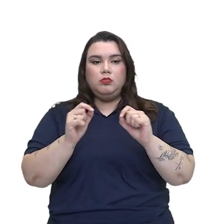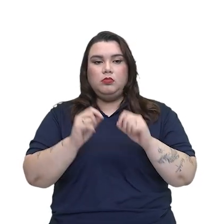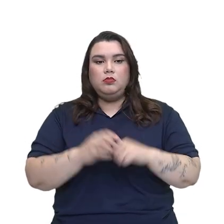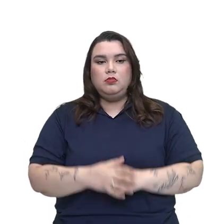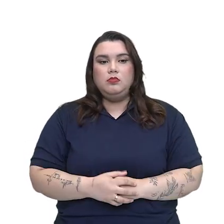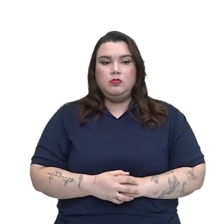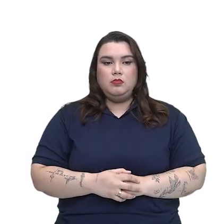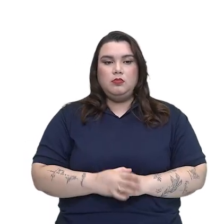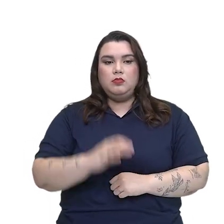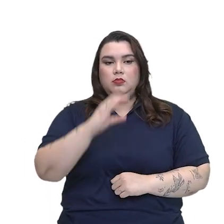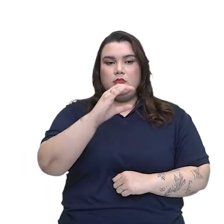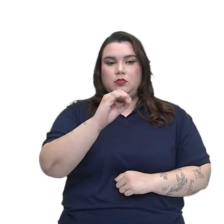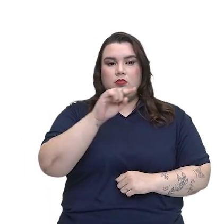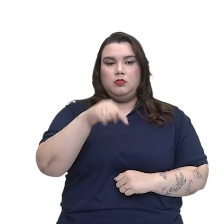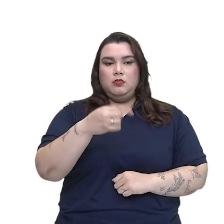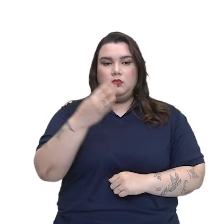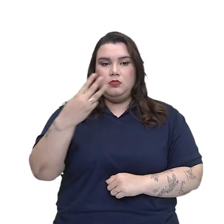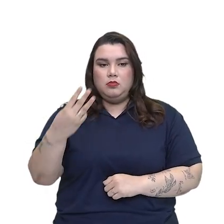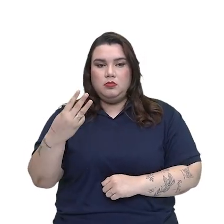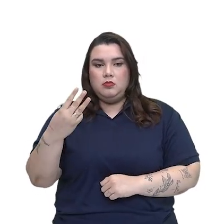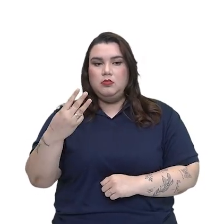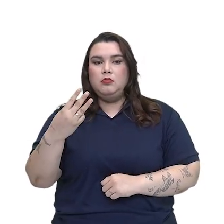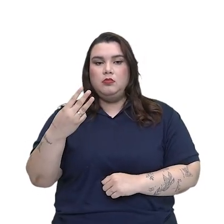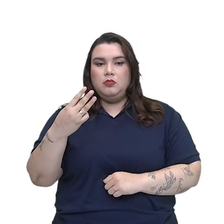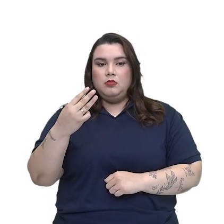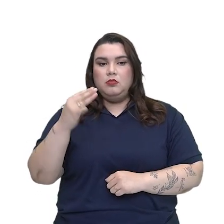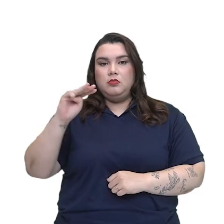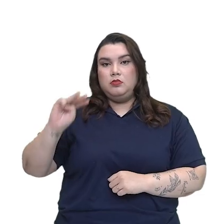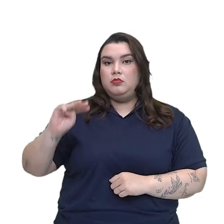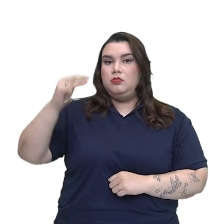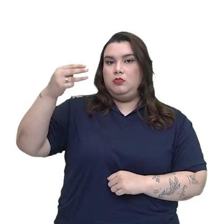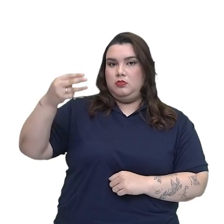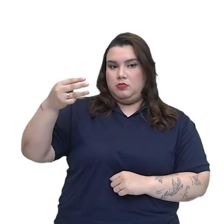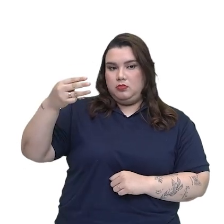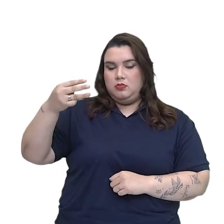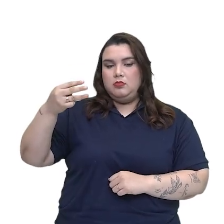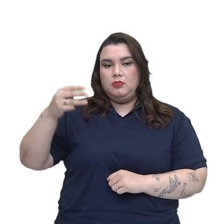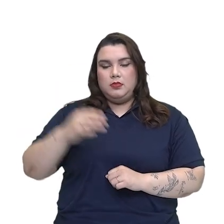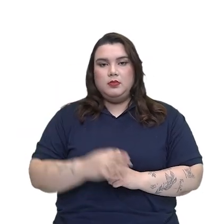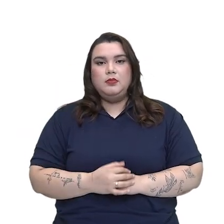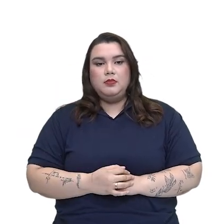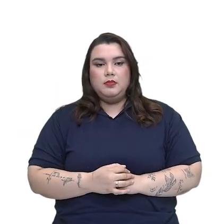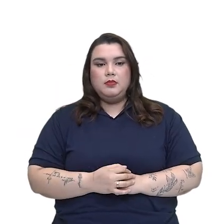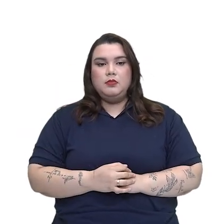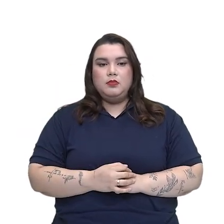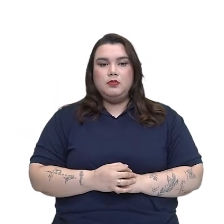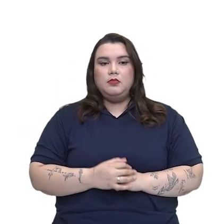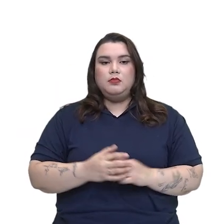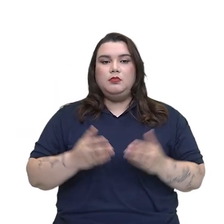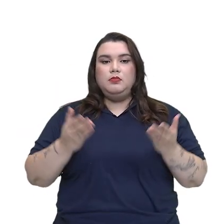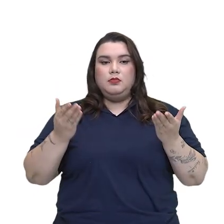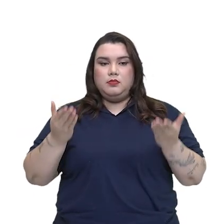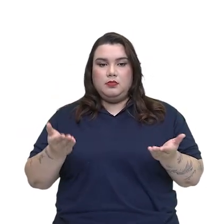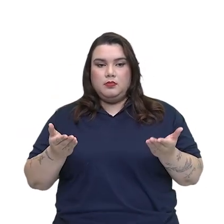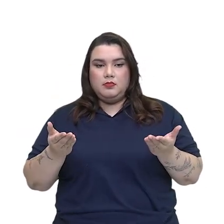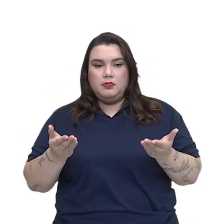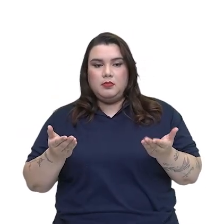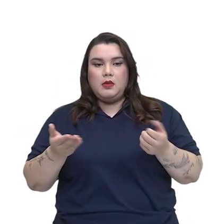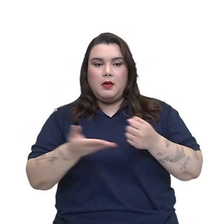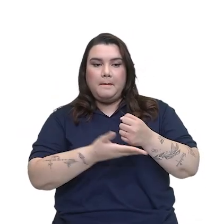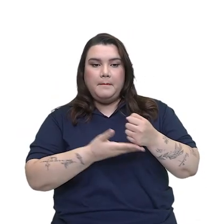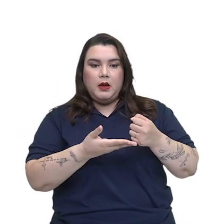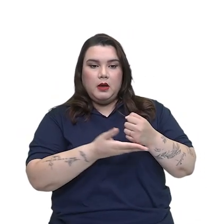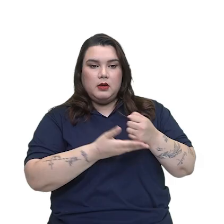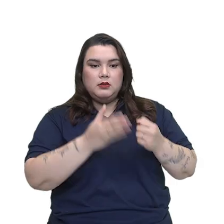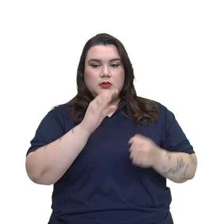seguinte situação, olha, 0,3 elevado à terceira. Novamente, olha, quem é a